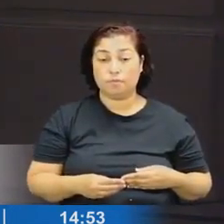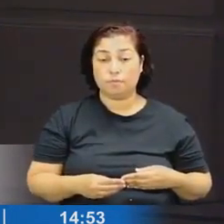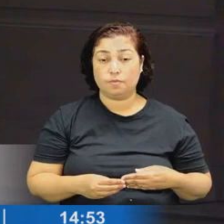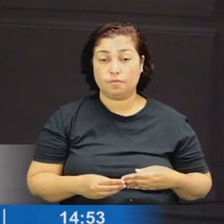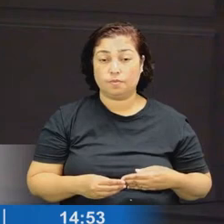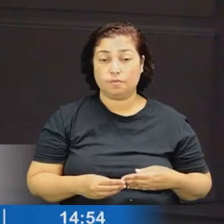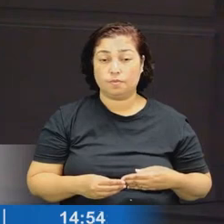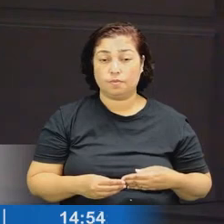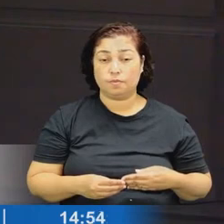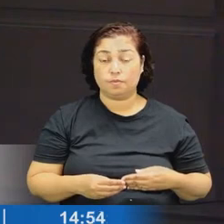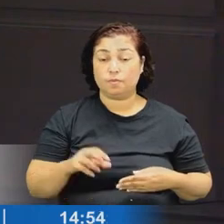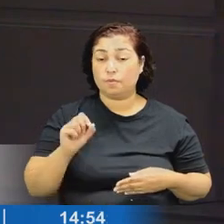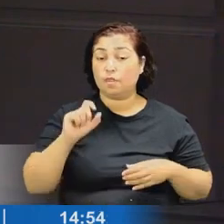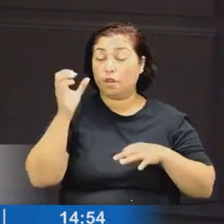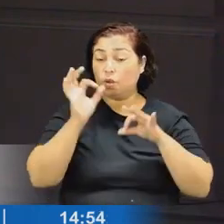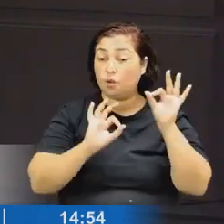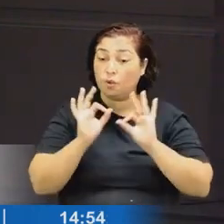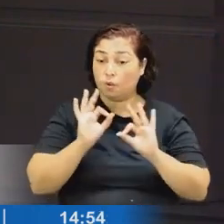mobilização